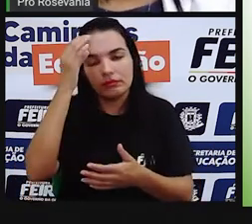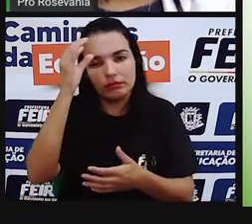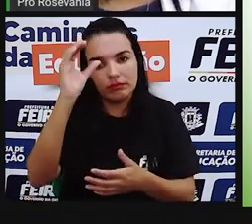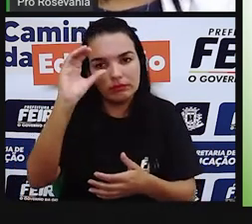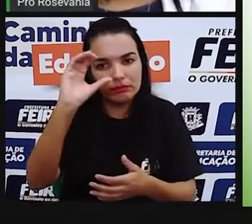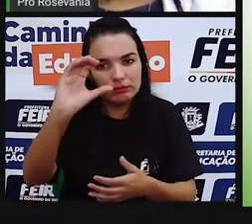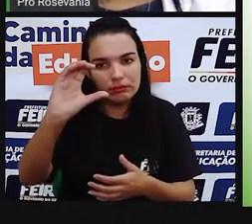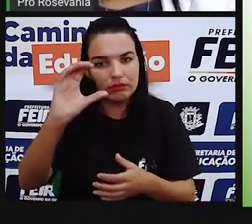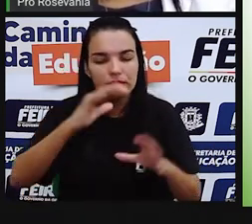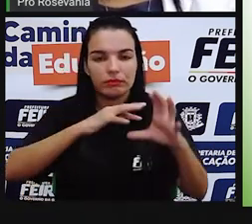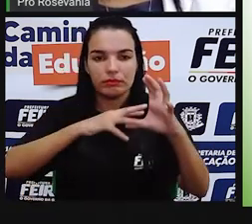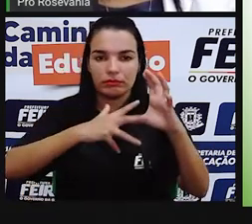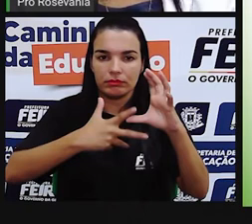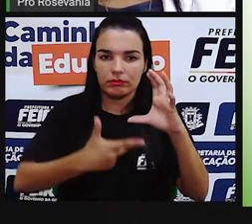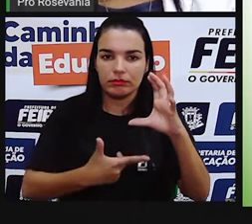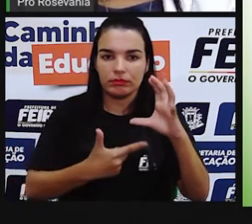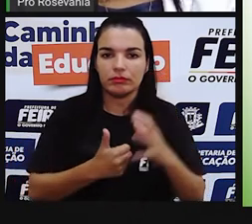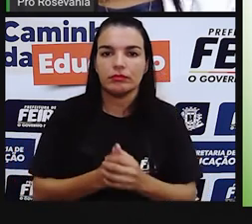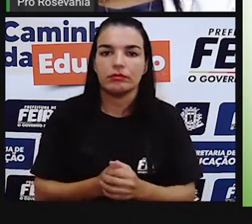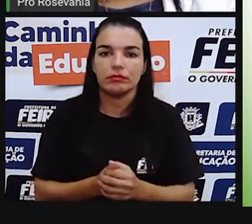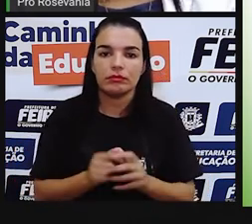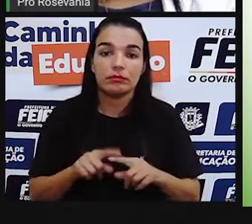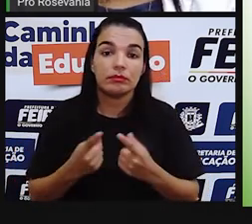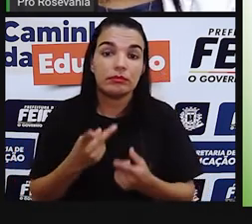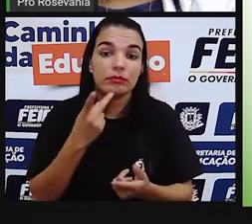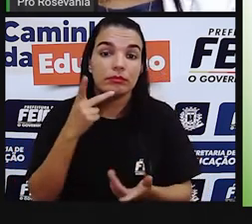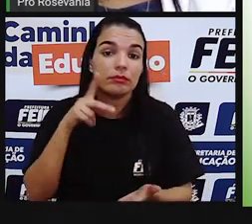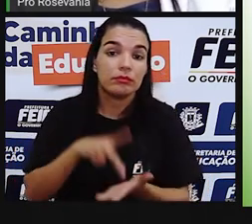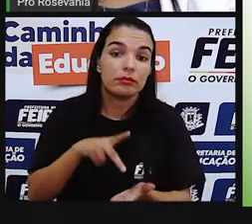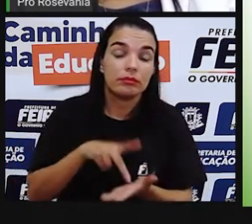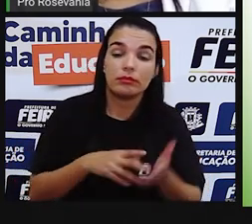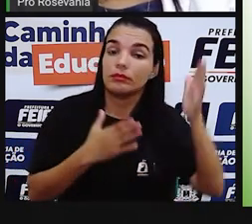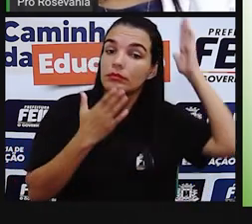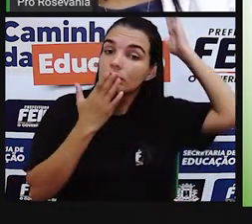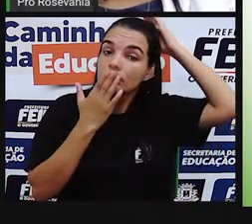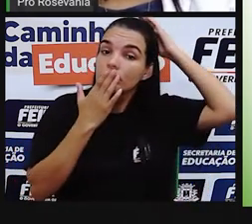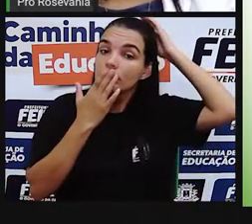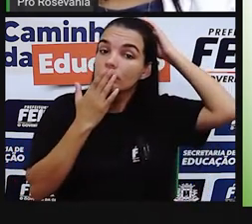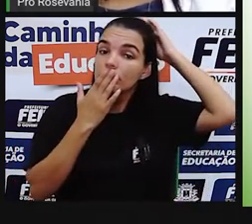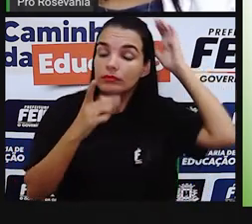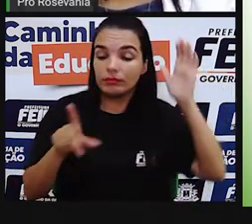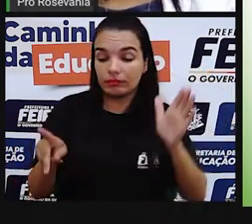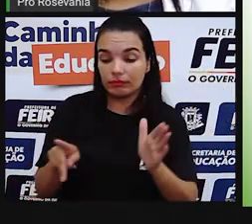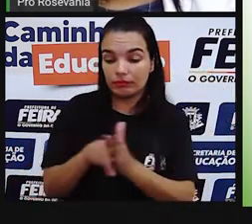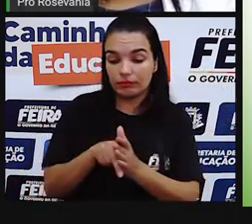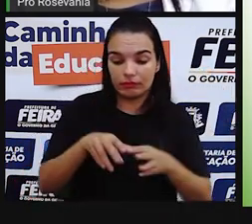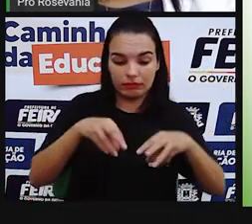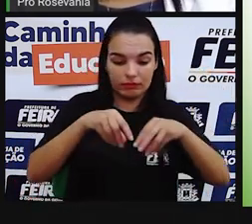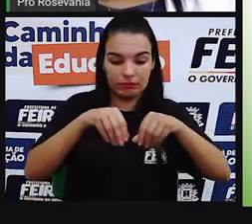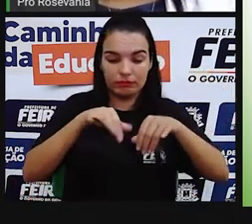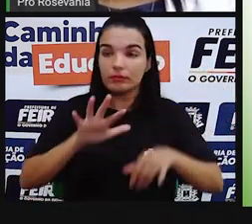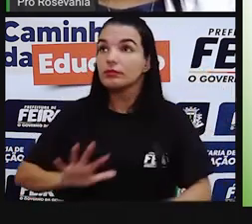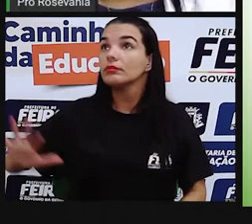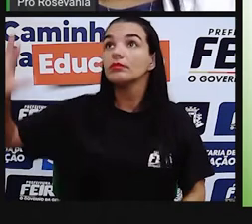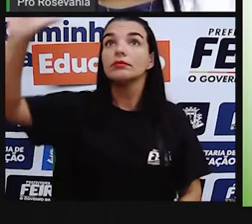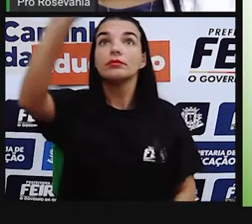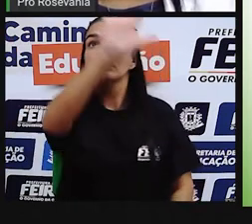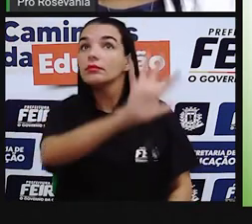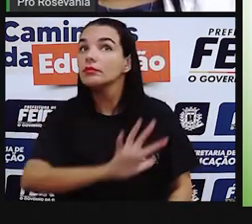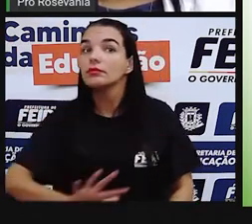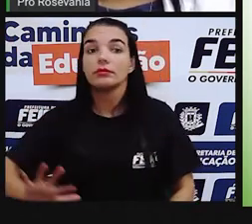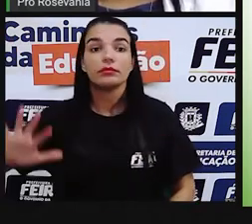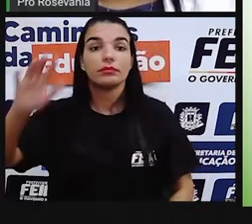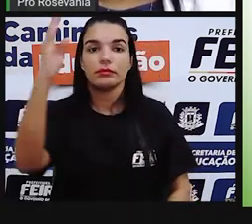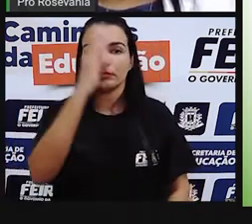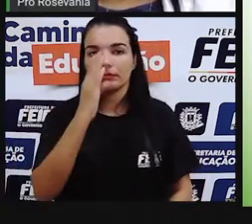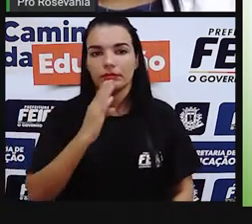desses outros povos aí. Então, na realidade, os povos indígenas ocupavam o território brasileiro pouco, e infelizmente, depois